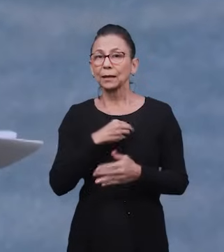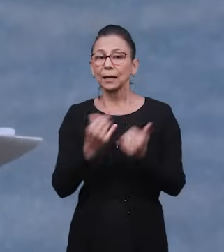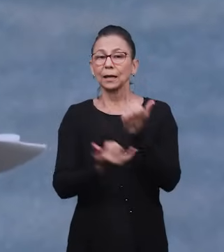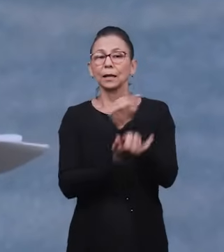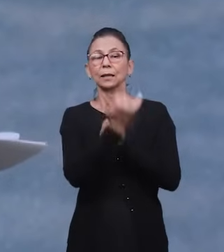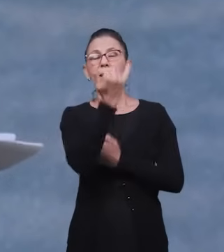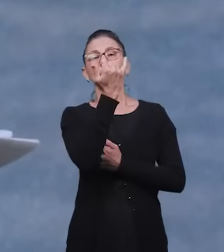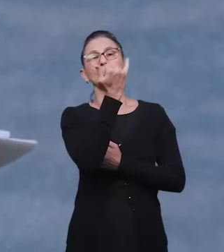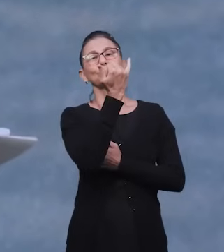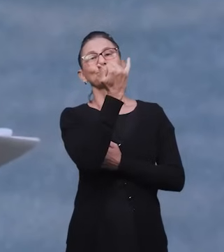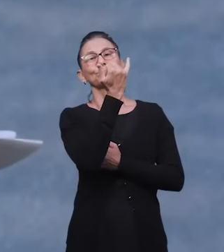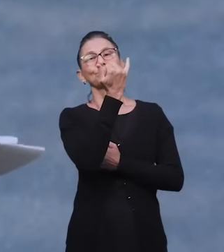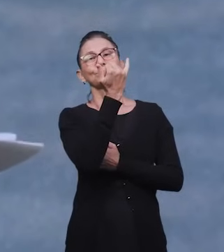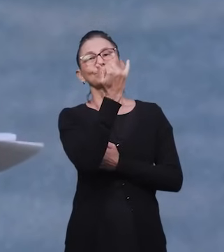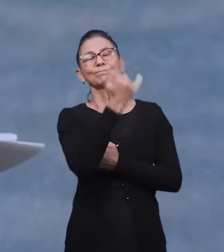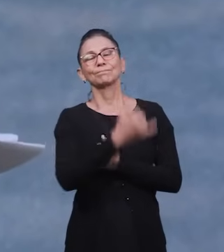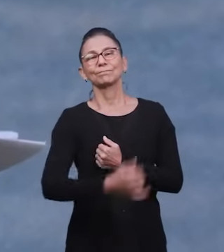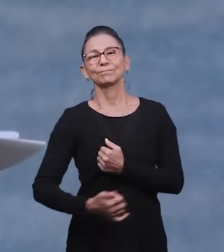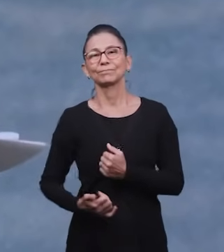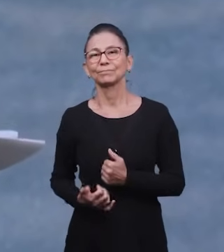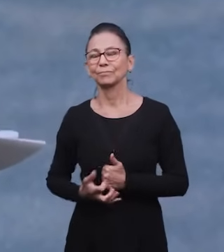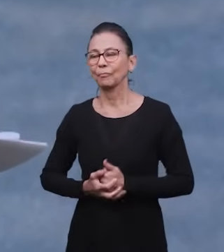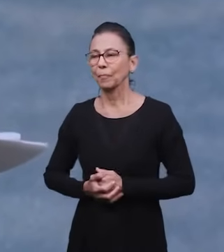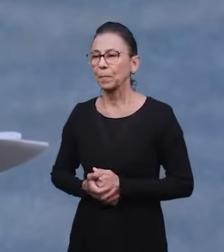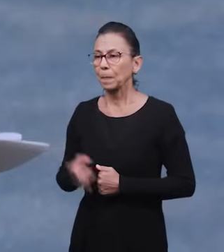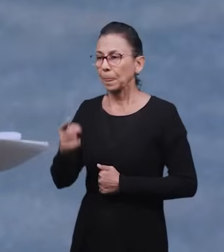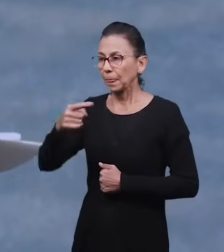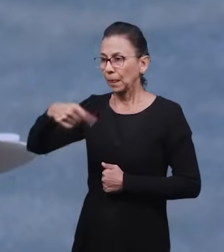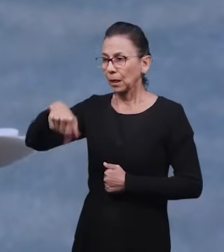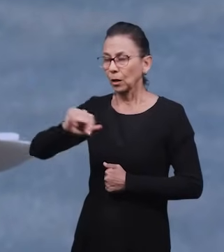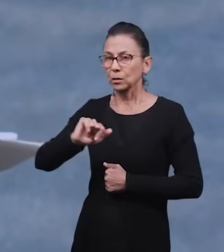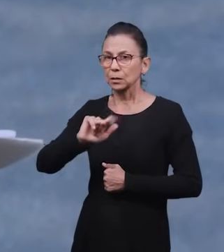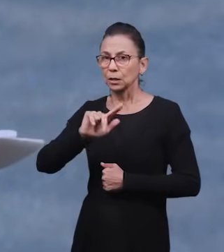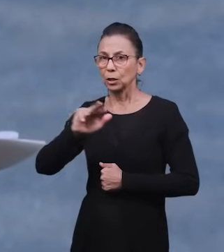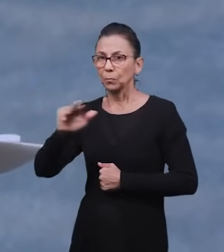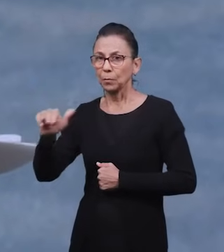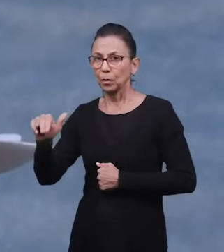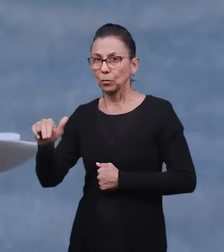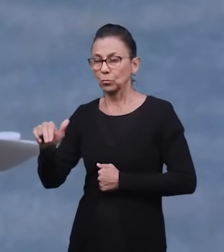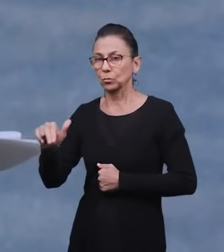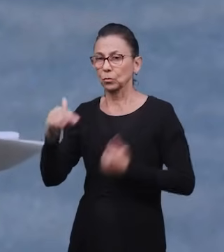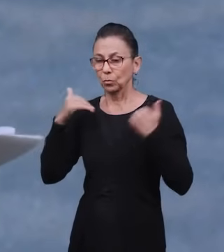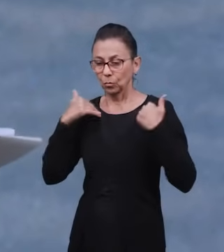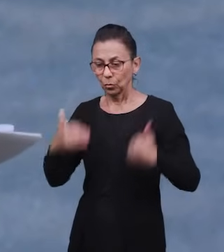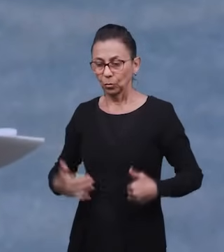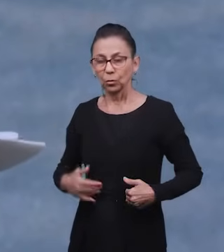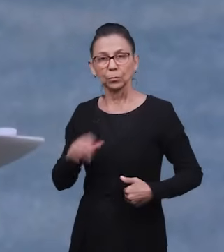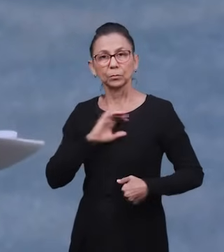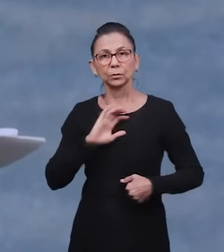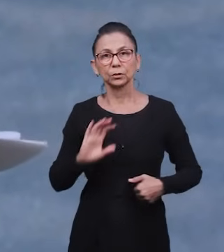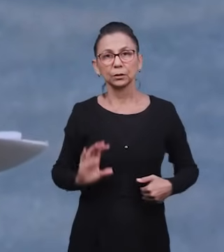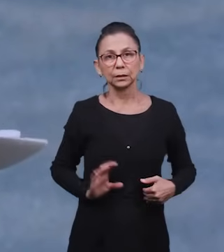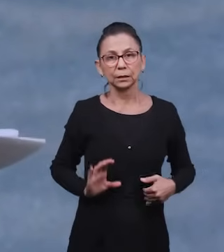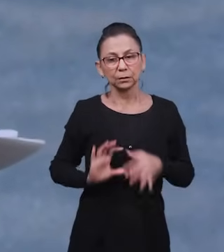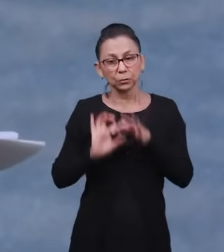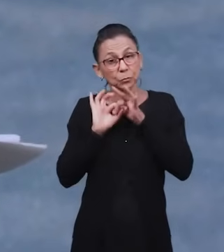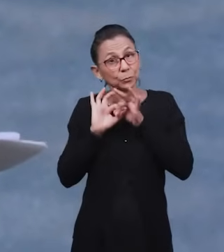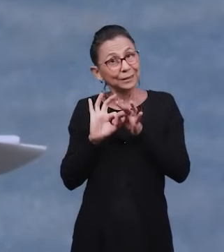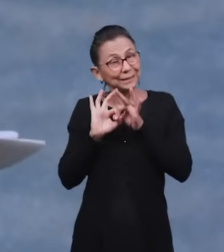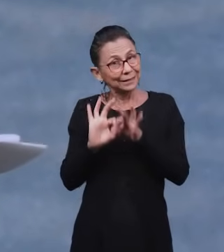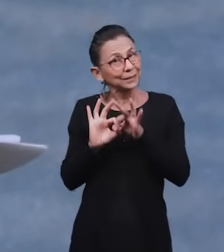pecado. O que pode ser feito? Ora, nós somos irmãos, nós somos corpo, unidade. Ou